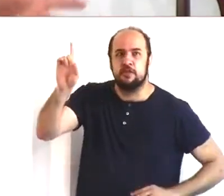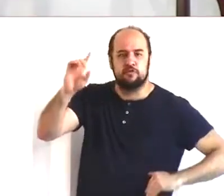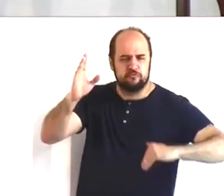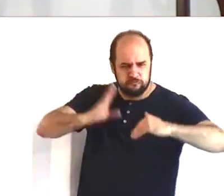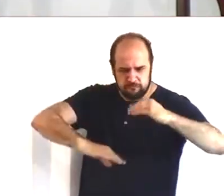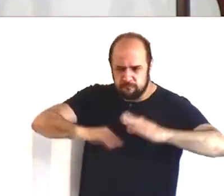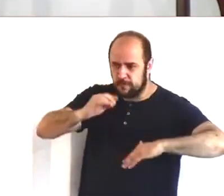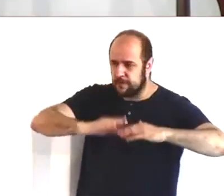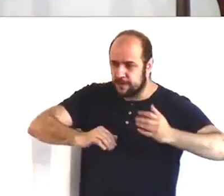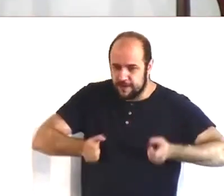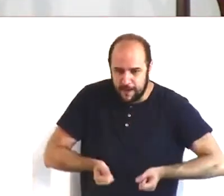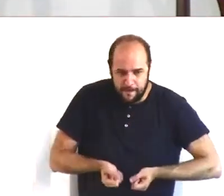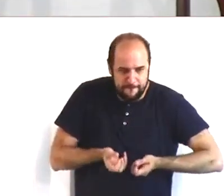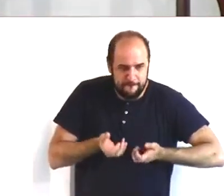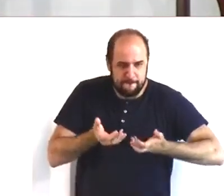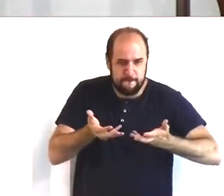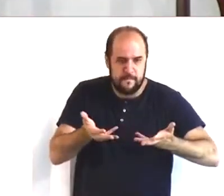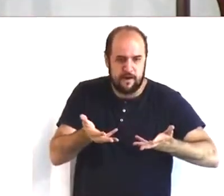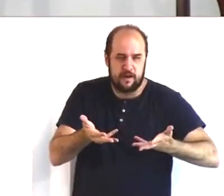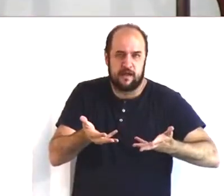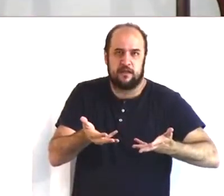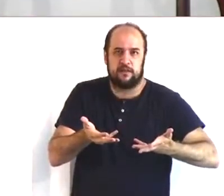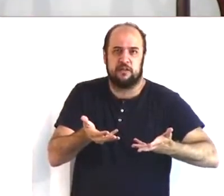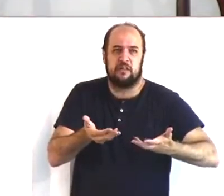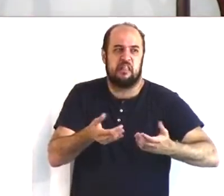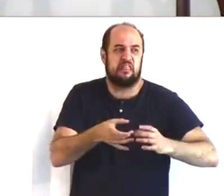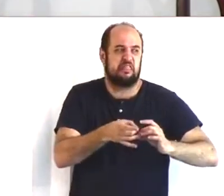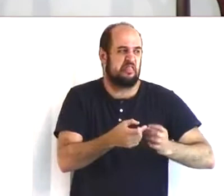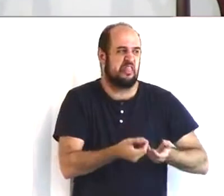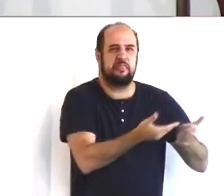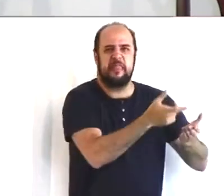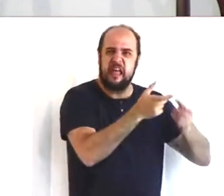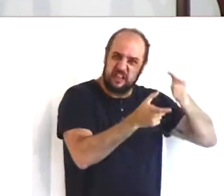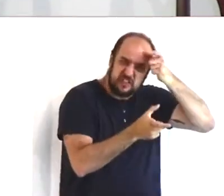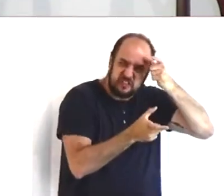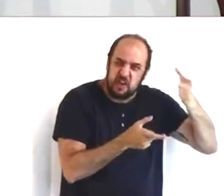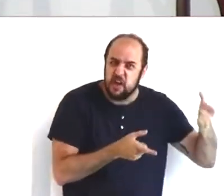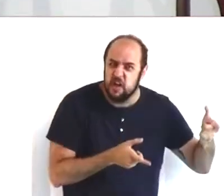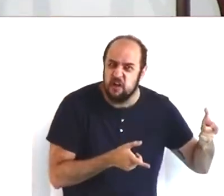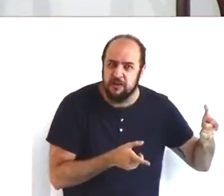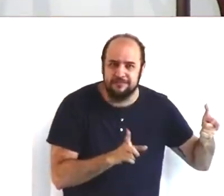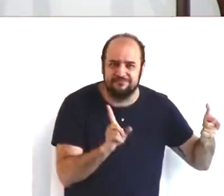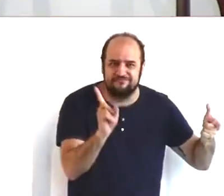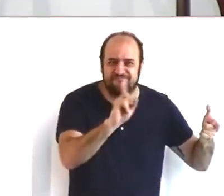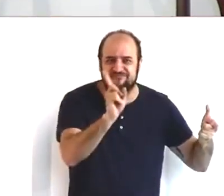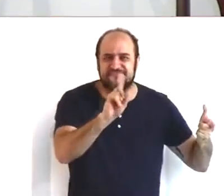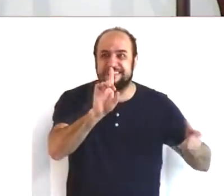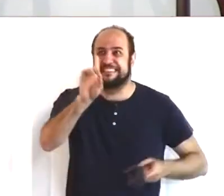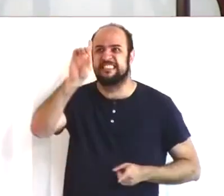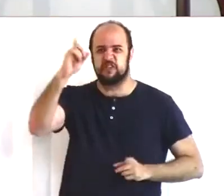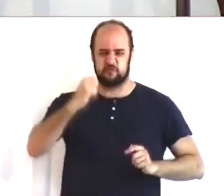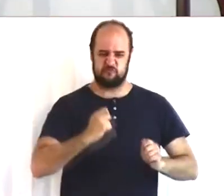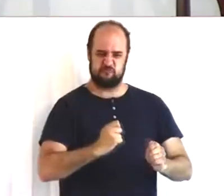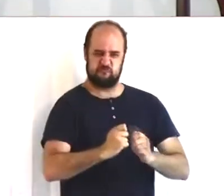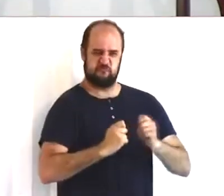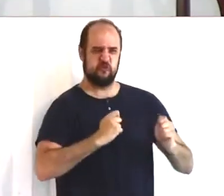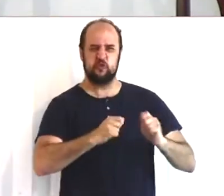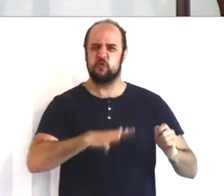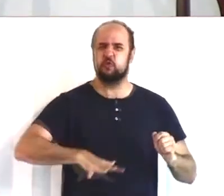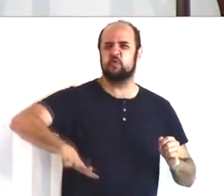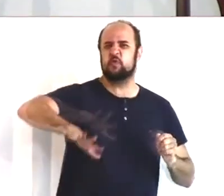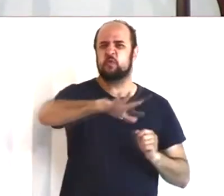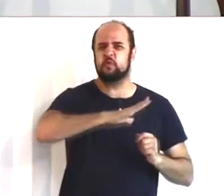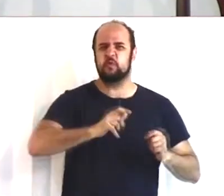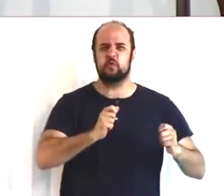o que Ele fez e entregou a gerência a Satanás. Deus governa, Deus